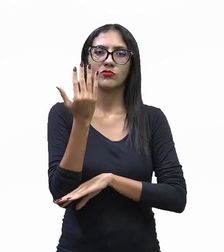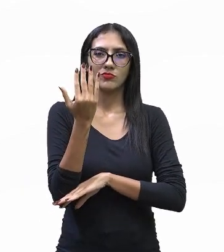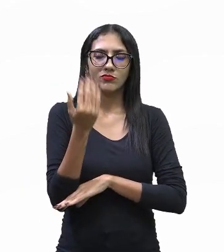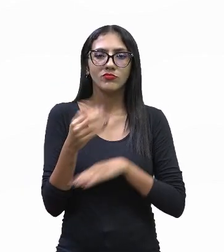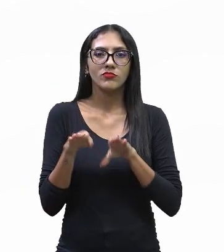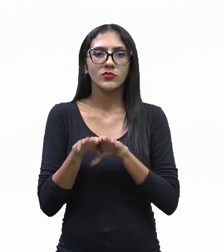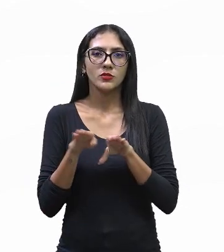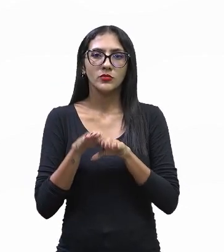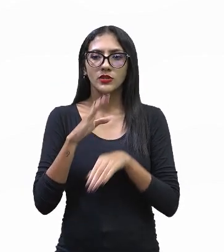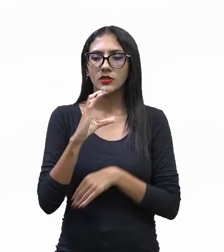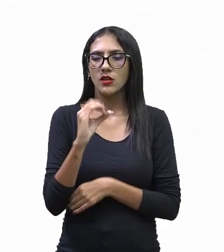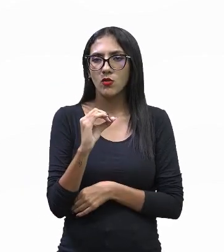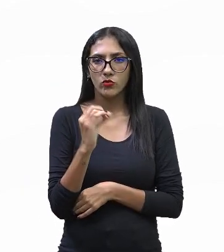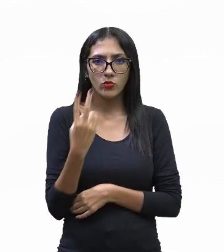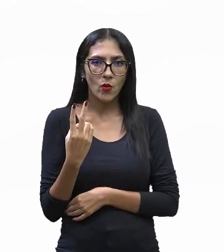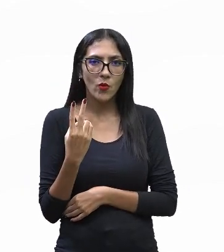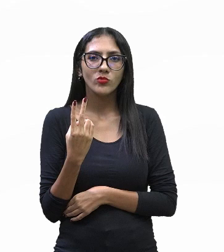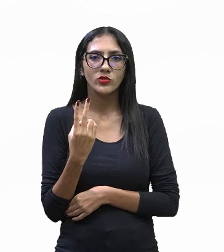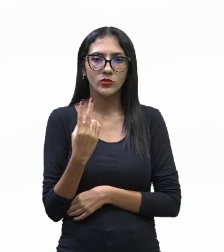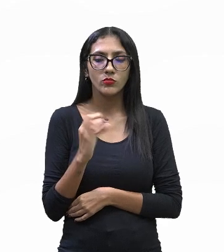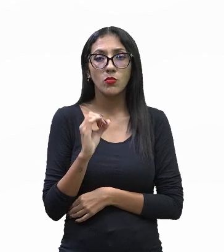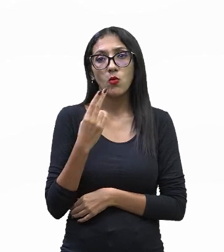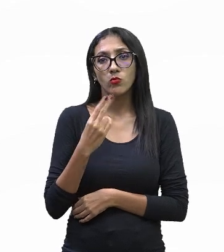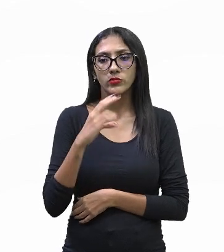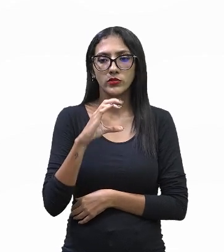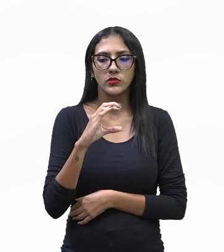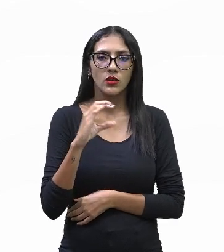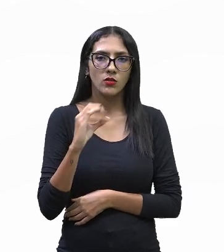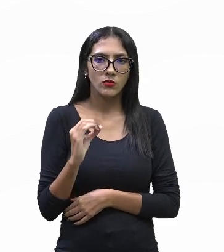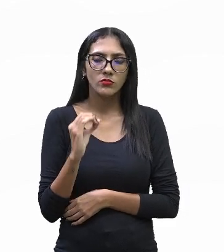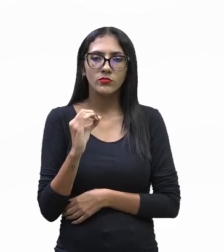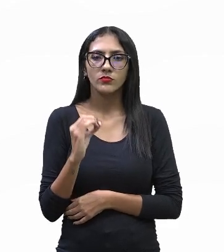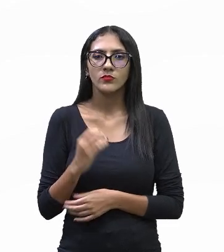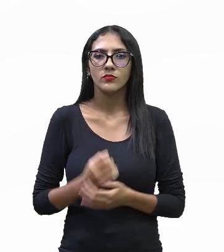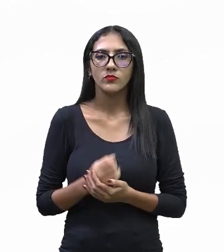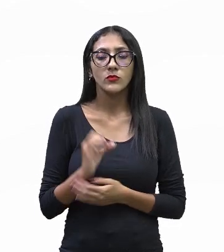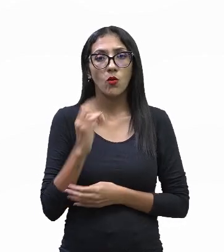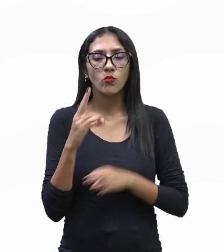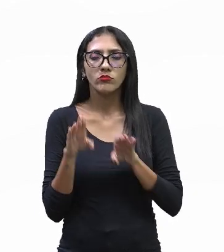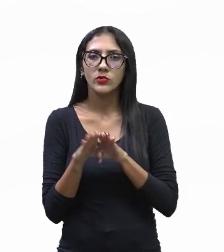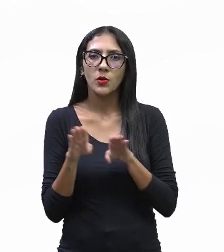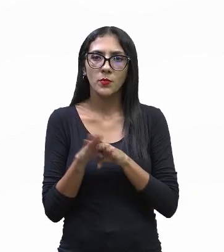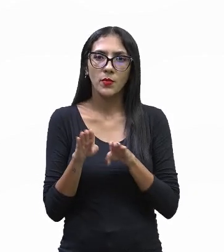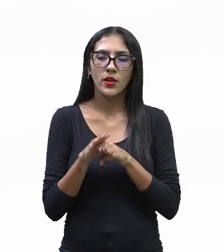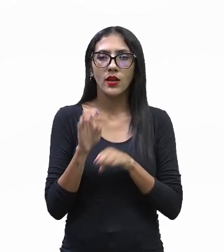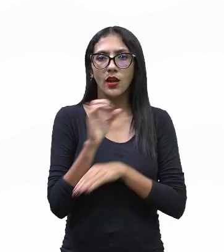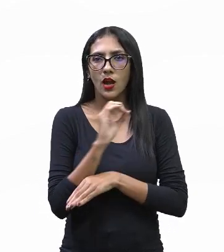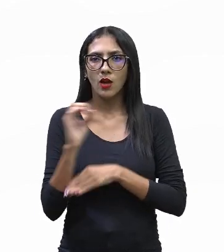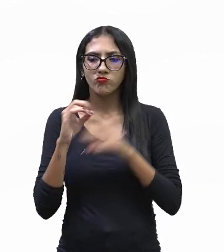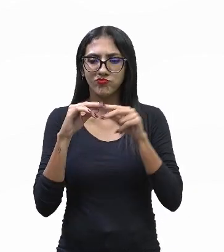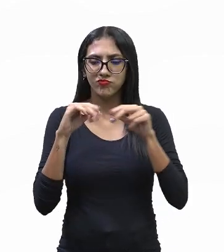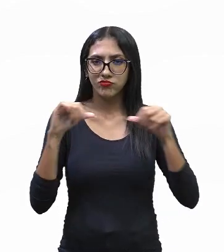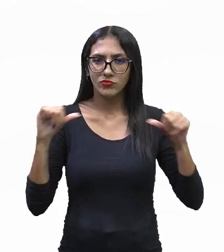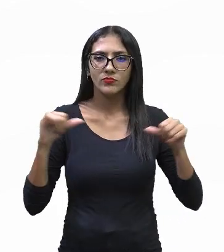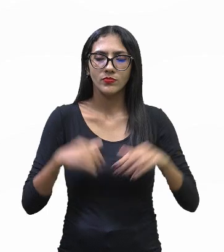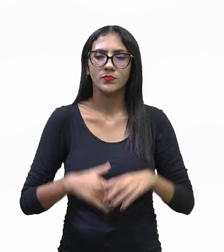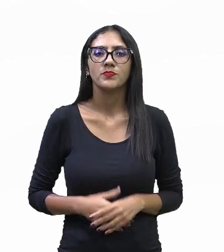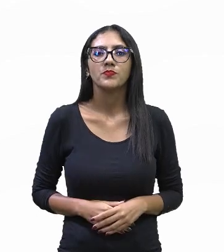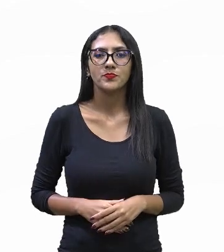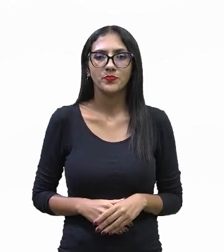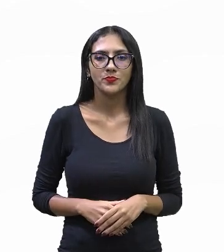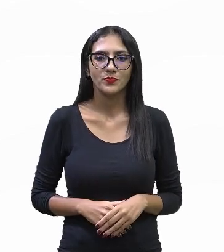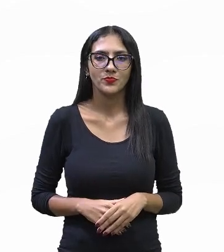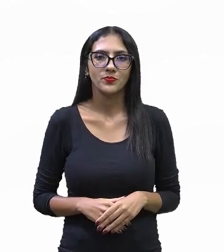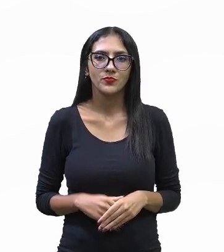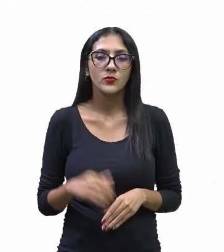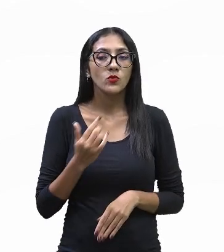de CO2 ou de CO, né? Ou até de carbono fuligem. Outra maneira que a gente